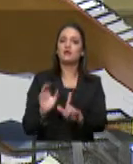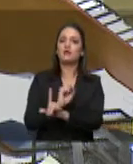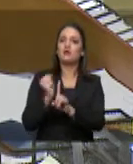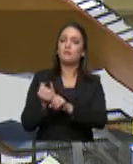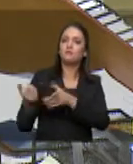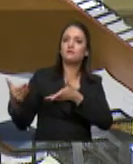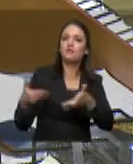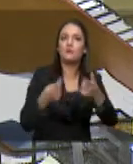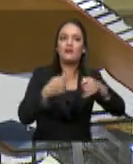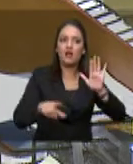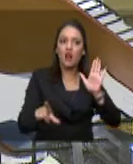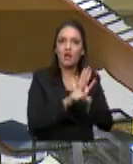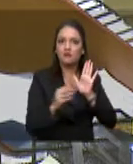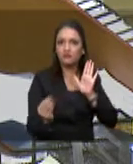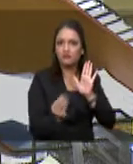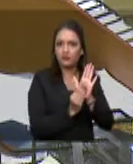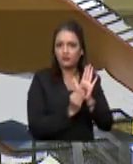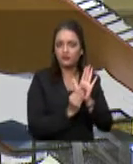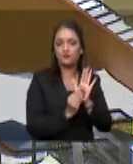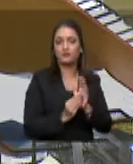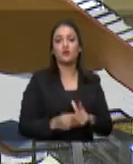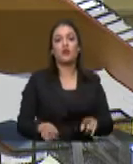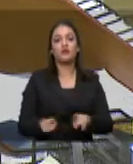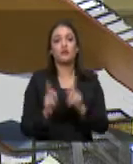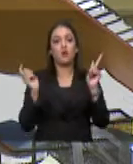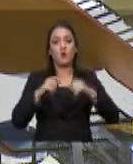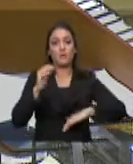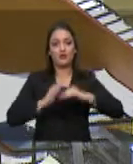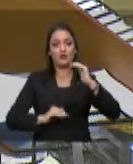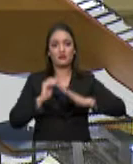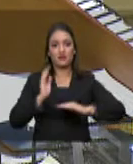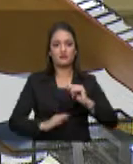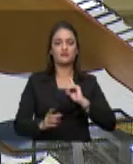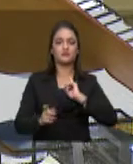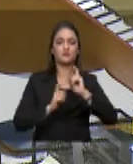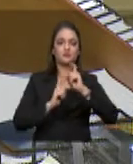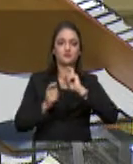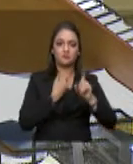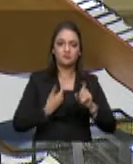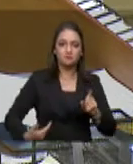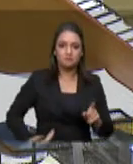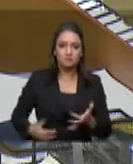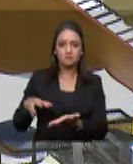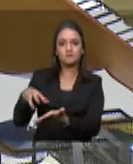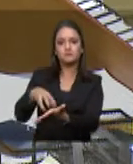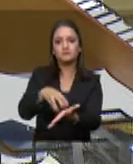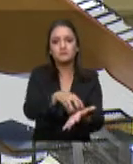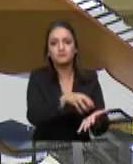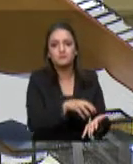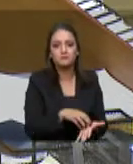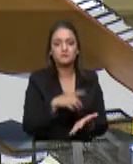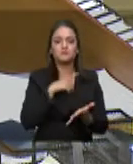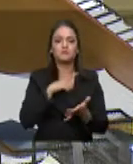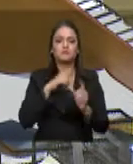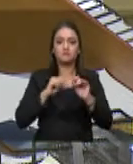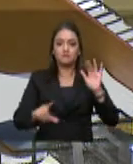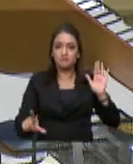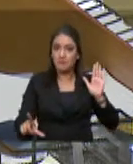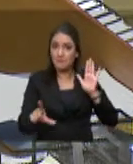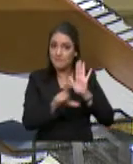previsão legal. Competência normativa, administração pública, órgãos colegiados, previsão